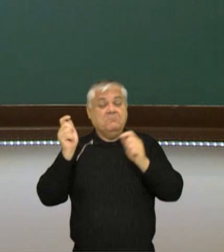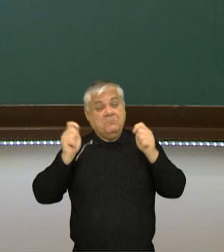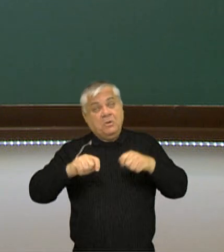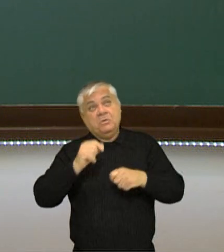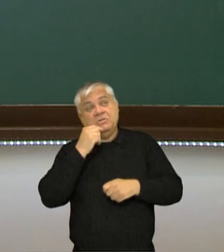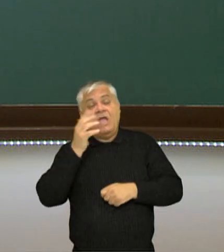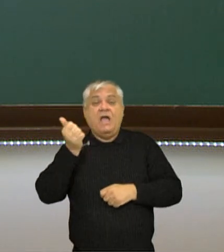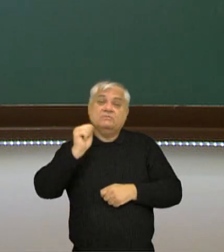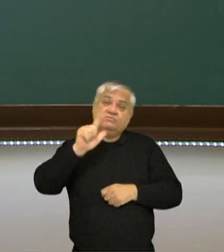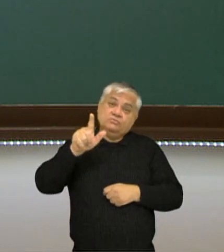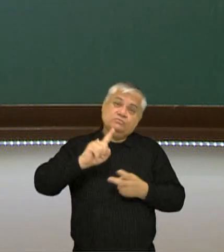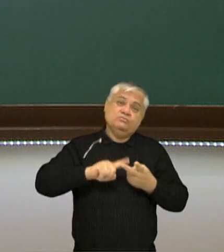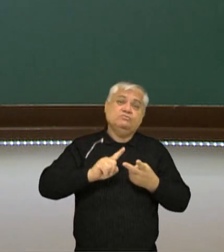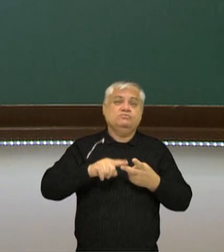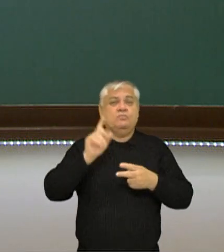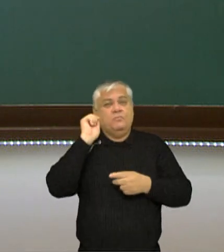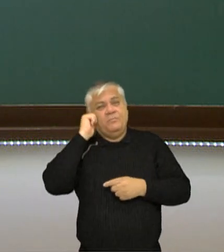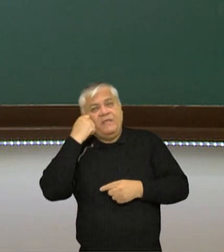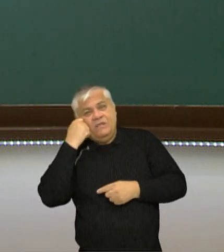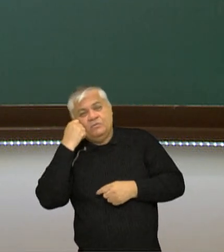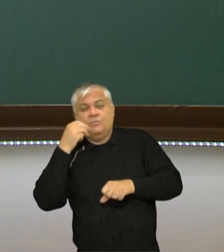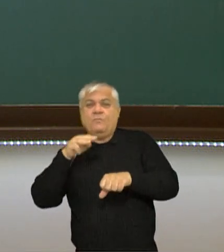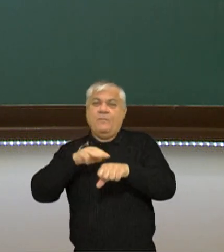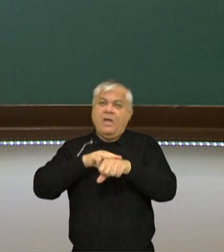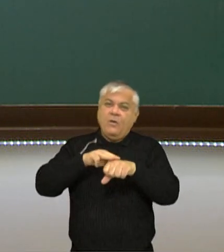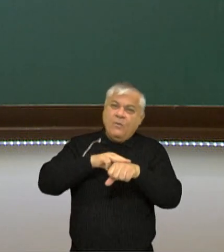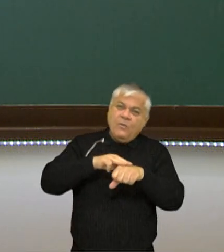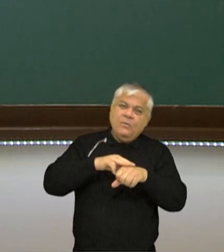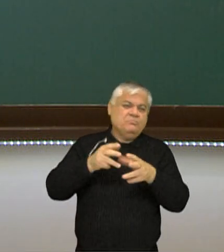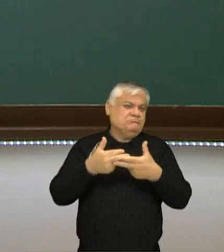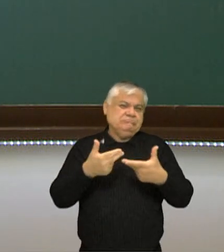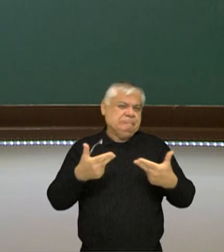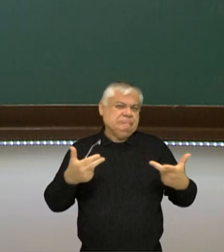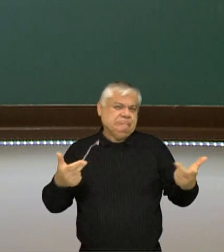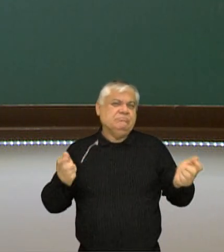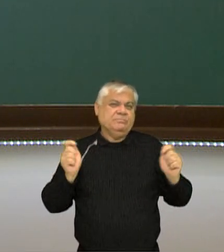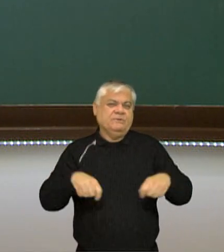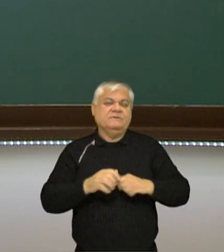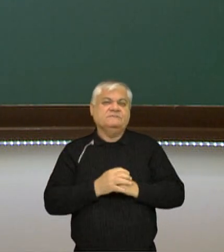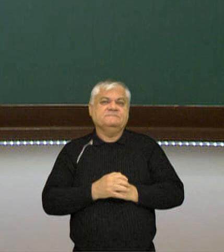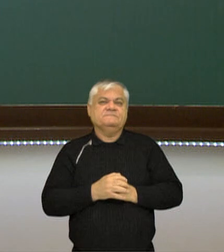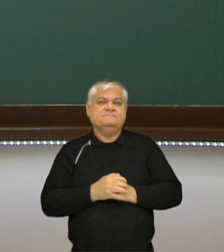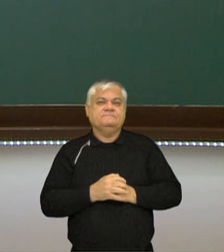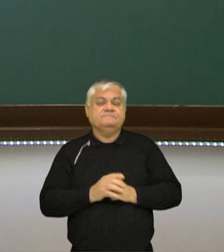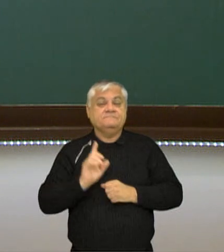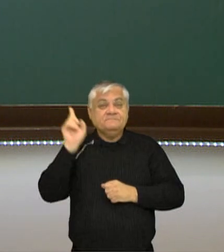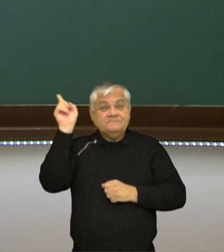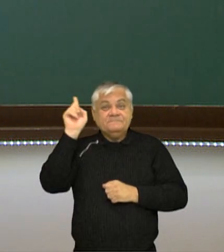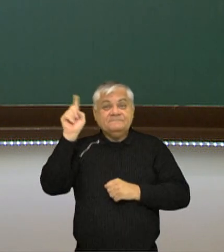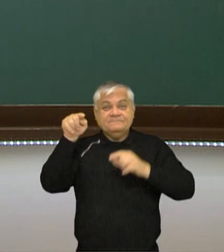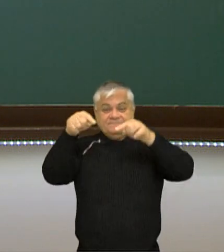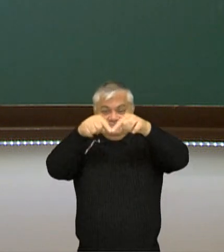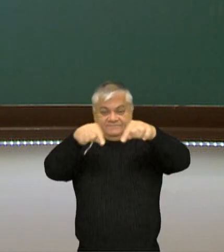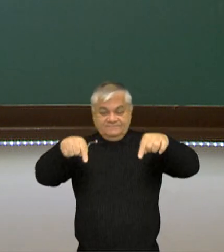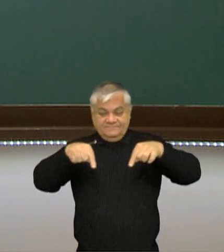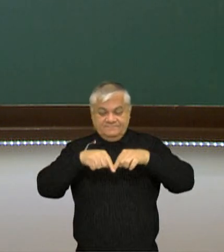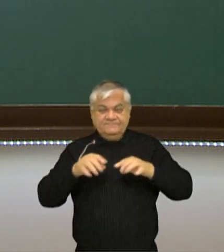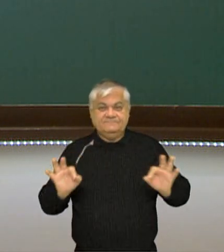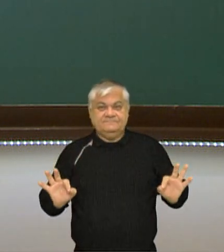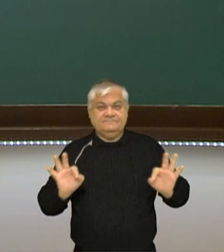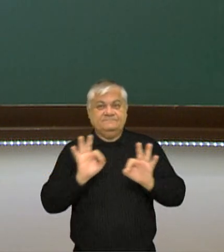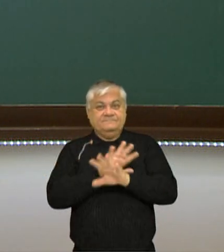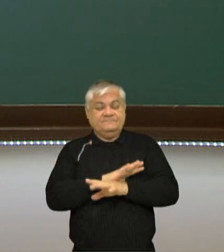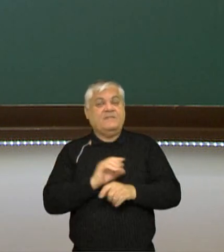pintar de azul, pode pintar de preto, de marrom mais escuro, tá? Então aqui está o nosso tabuleiro construído.